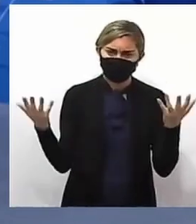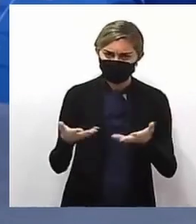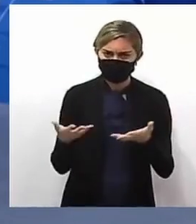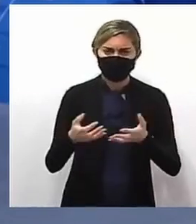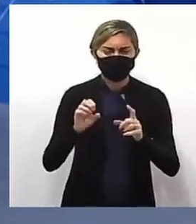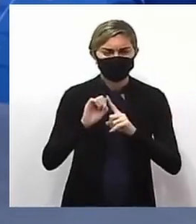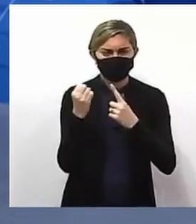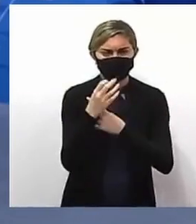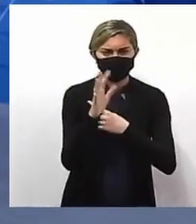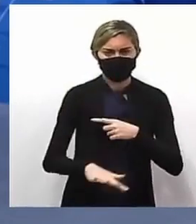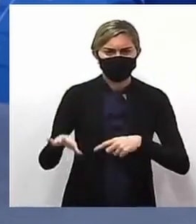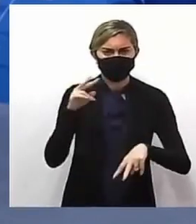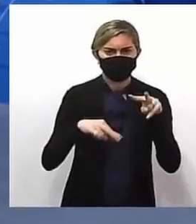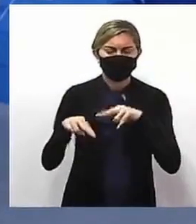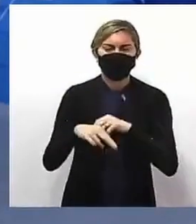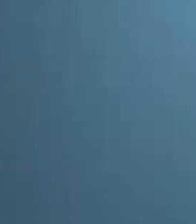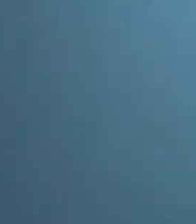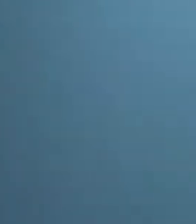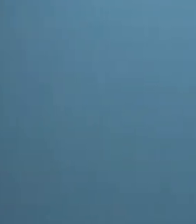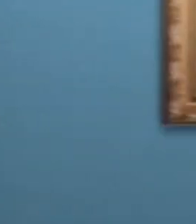é o Sociologia do Olhar.